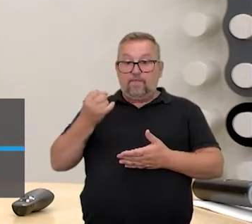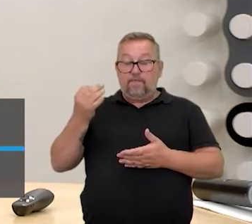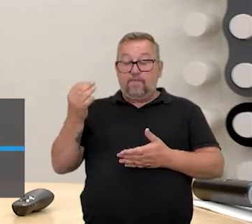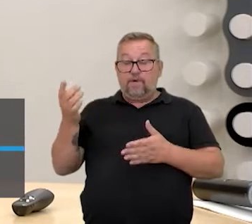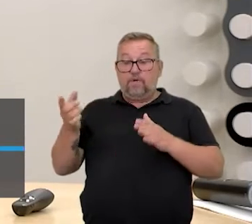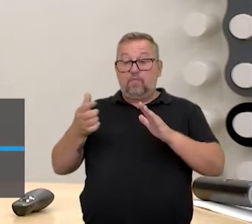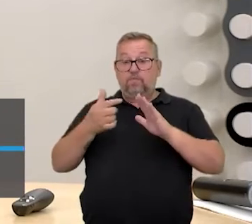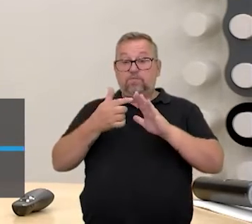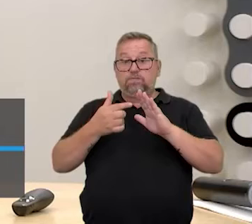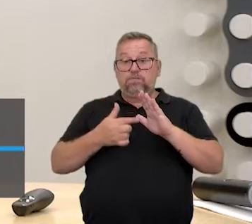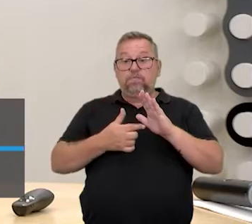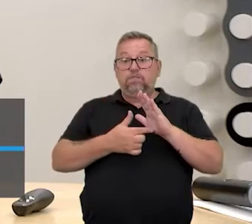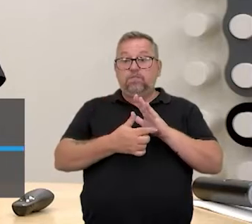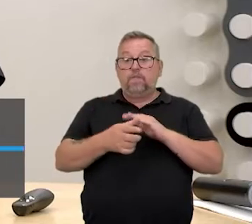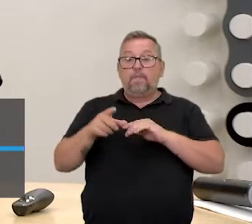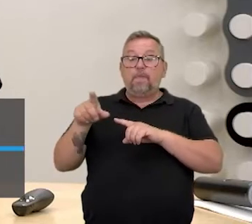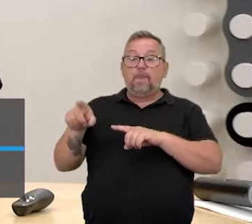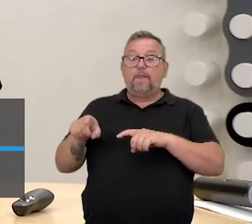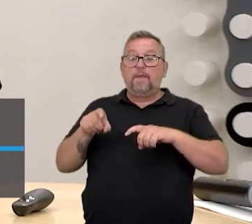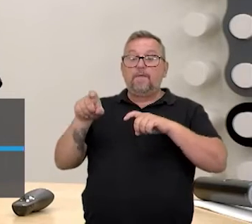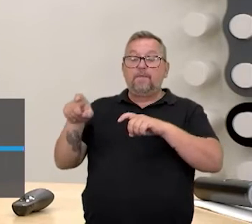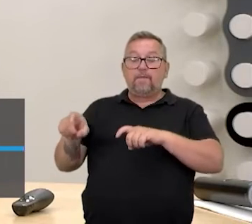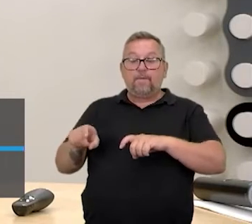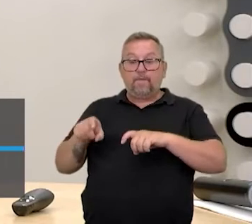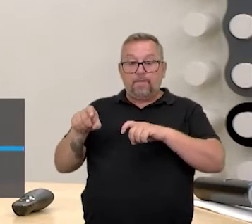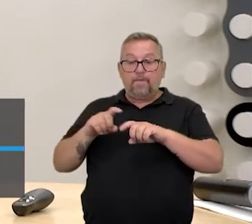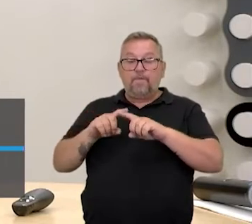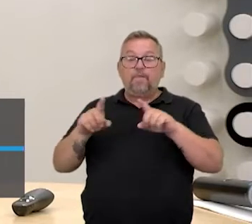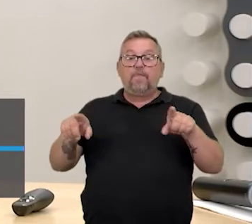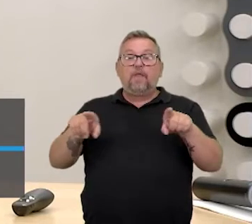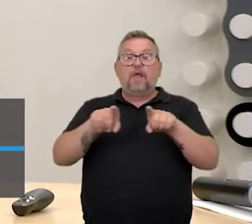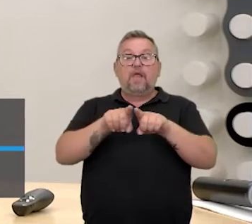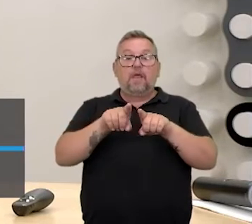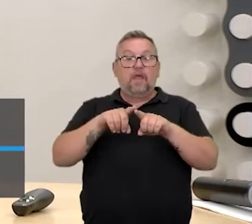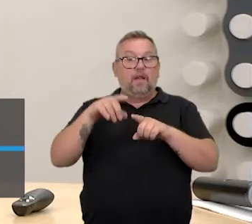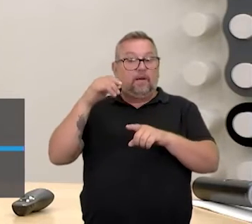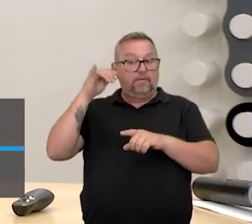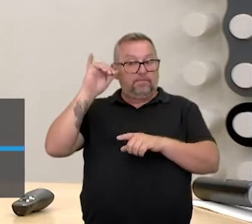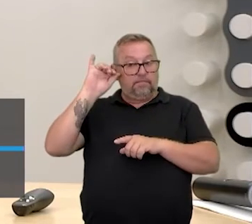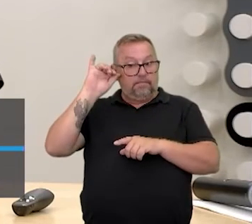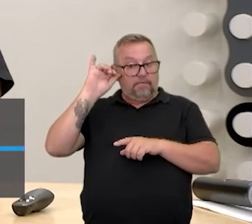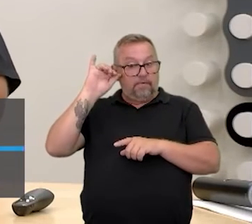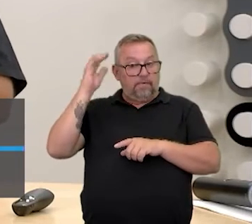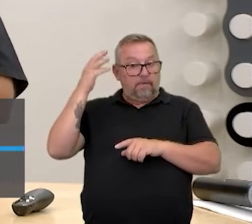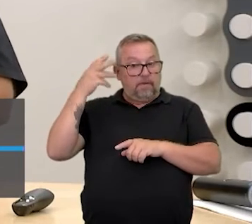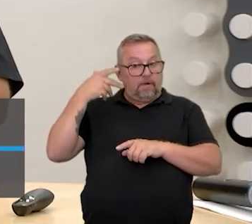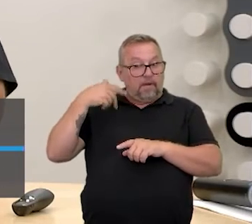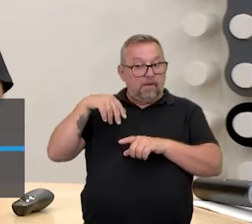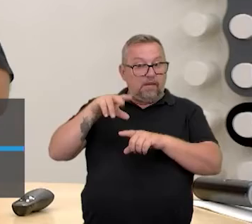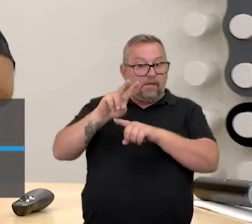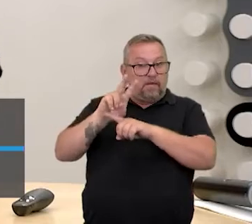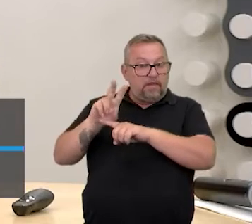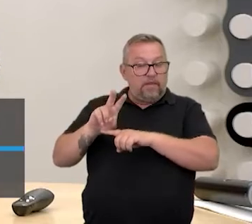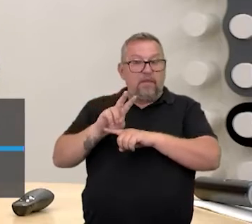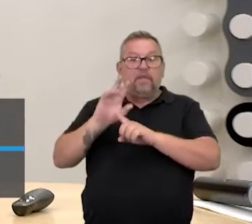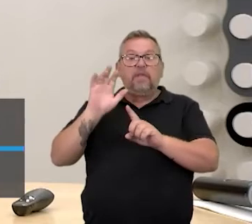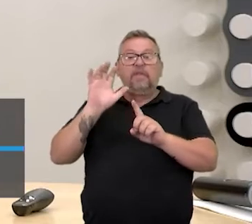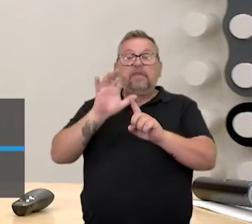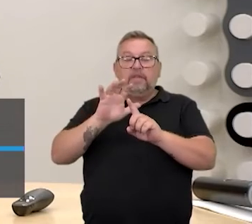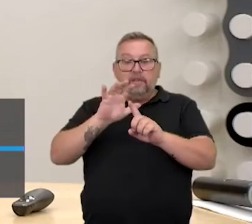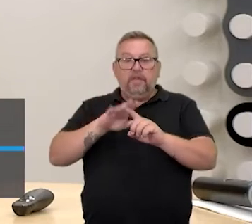onde tanto a agricultura, principalmente, mas também a pecuária, acabaram interferindo aí